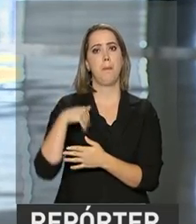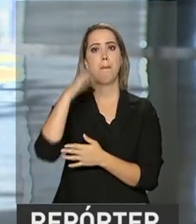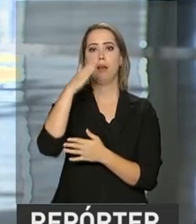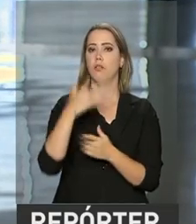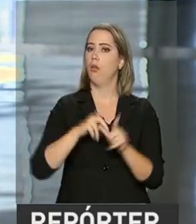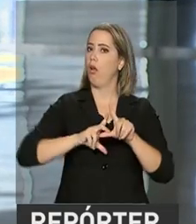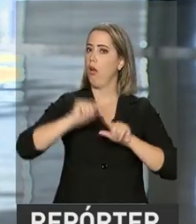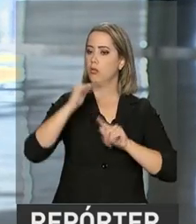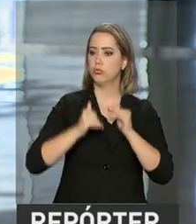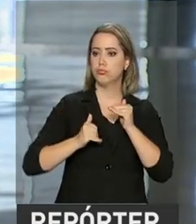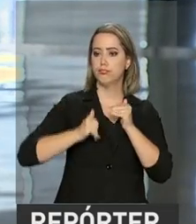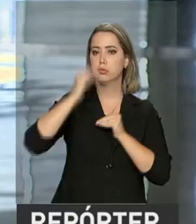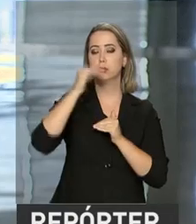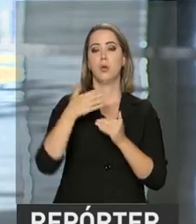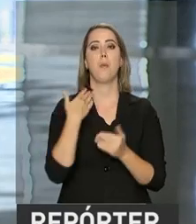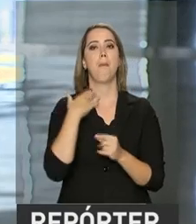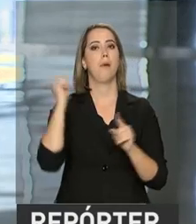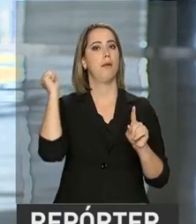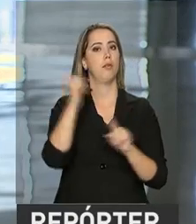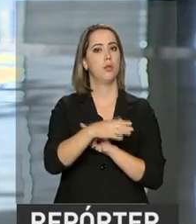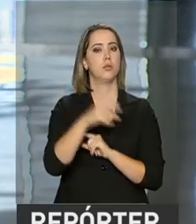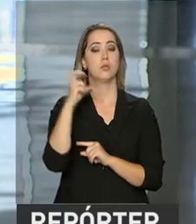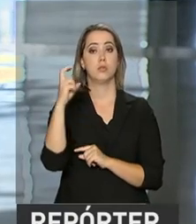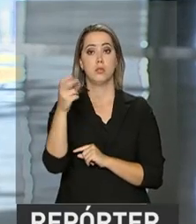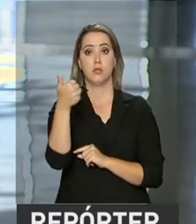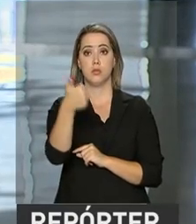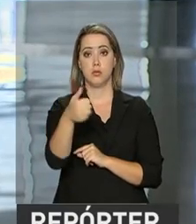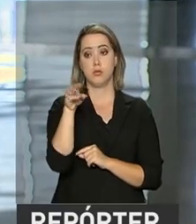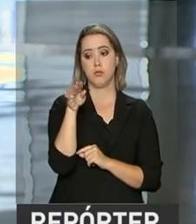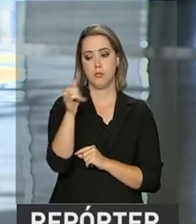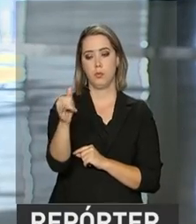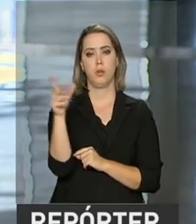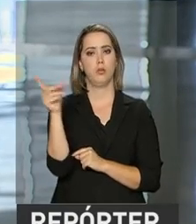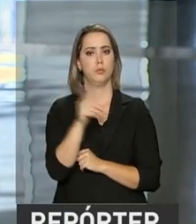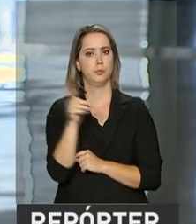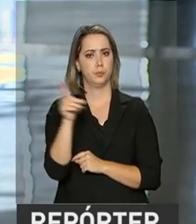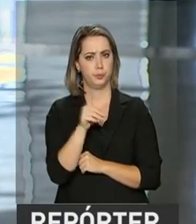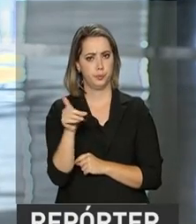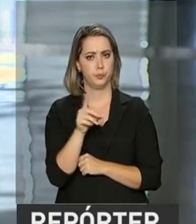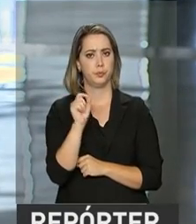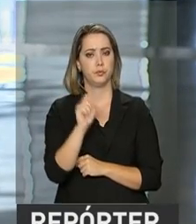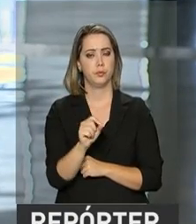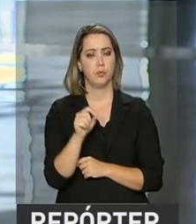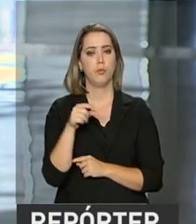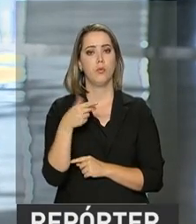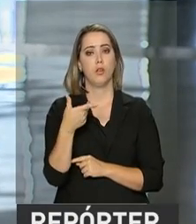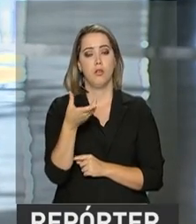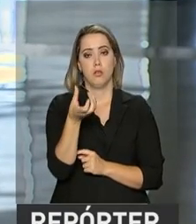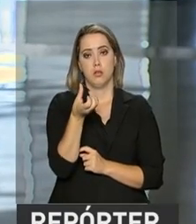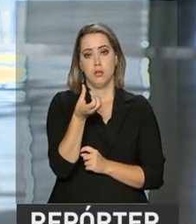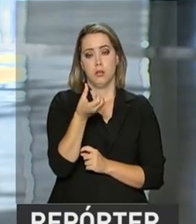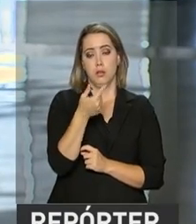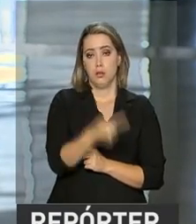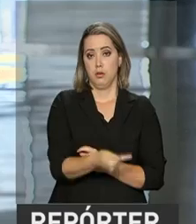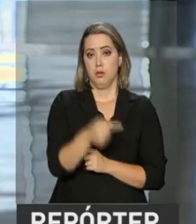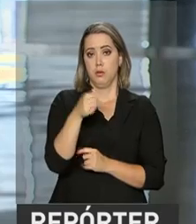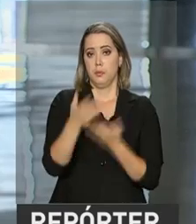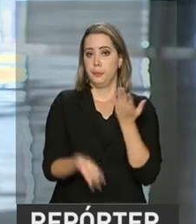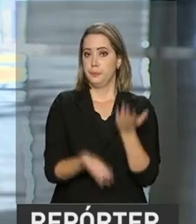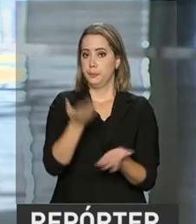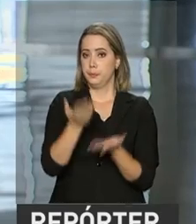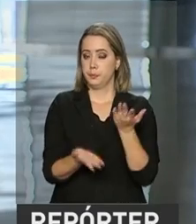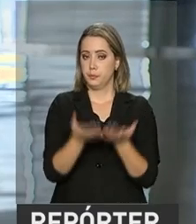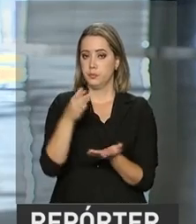maior do Banco Central é de 51 Bilhões de Dólares de saldo positivo em 2017 na balança